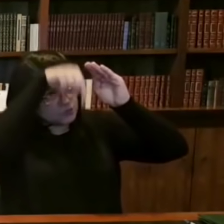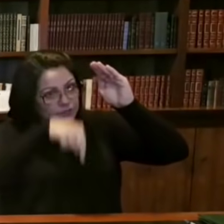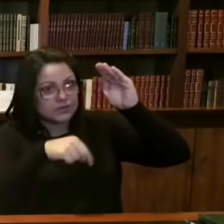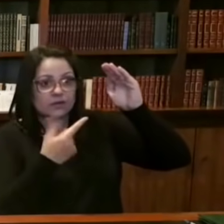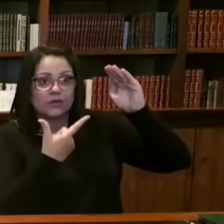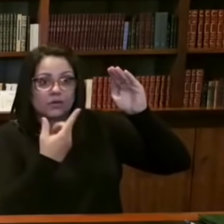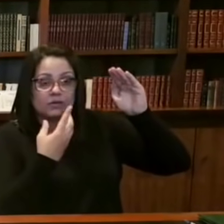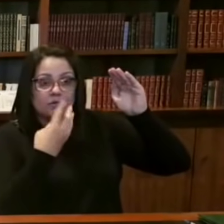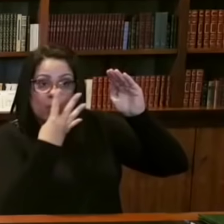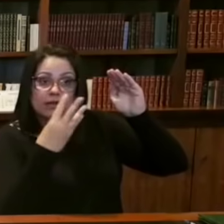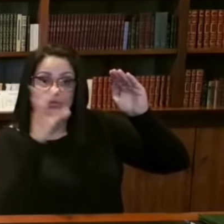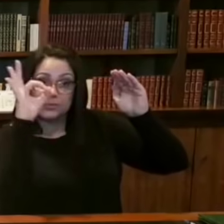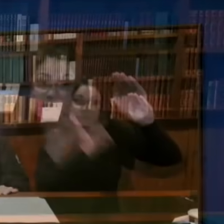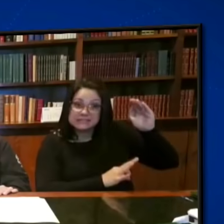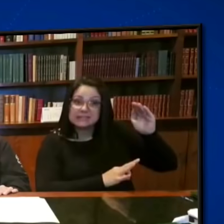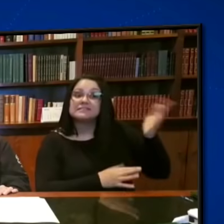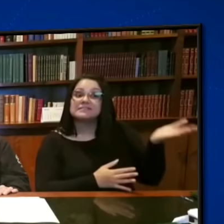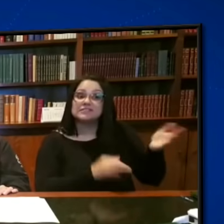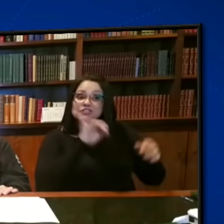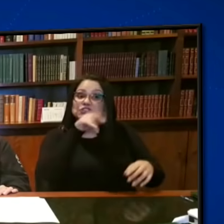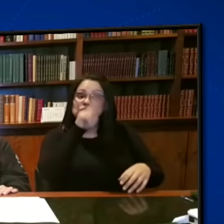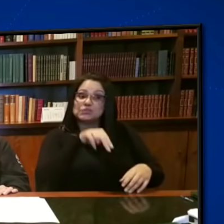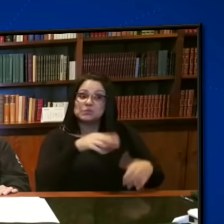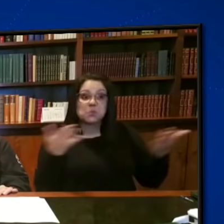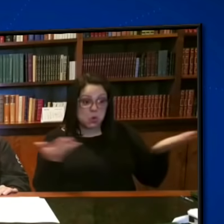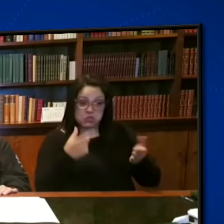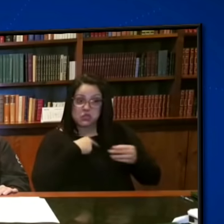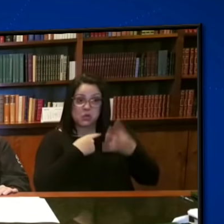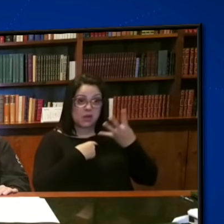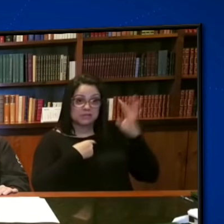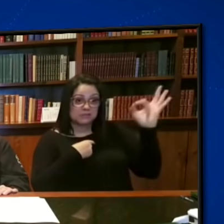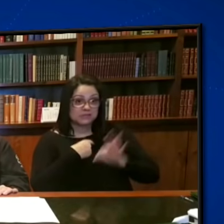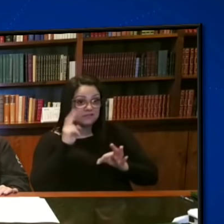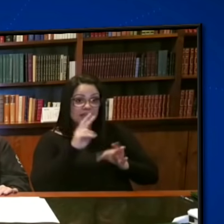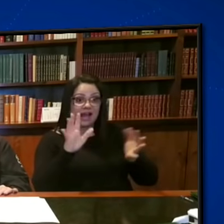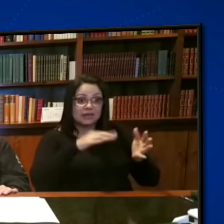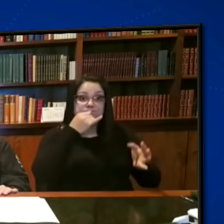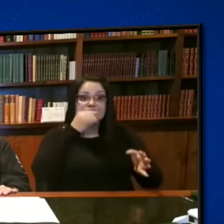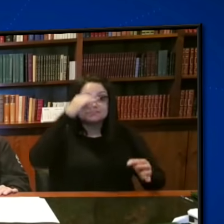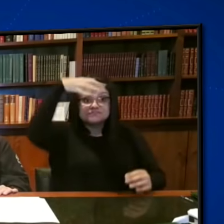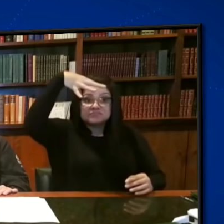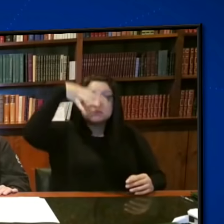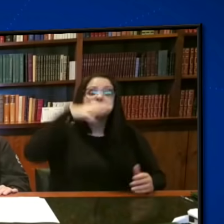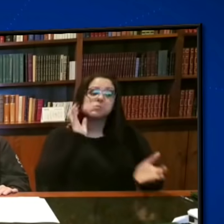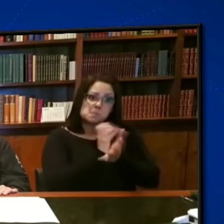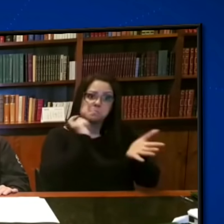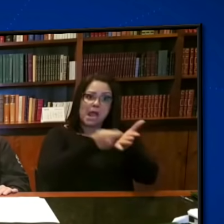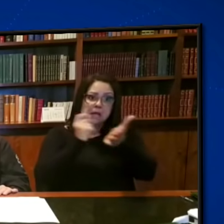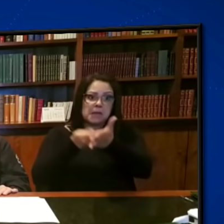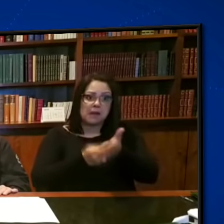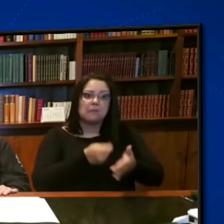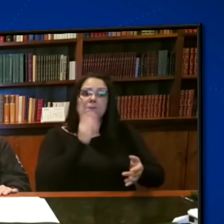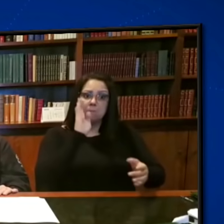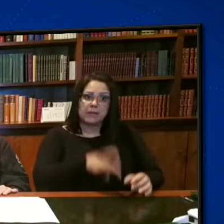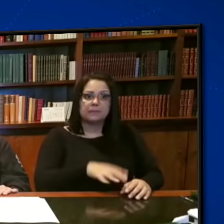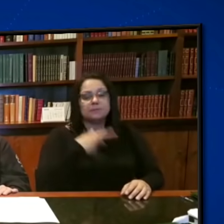20 dias de junho do ano passado. Então, hoje, nós estamos caindo só 4%. Se você pegar por energia elétrica, o Brasil está caindo só 4%. Está todo mundo